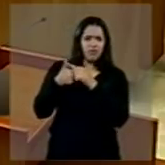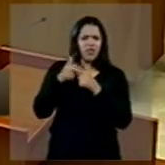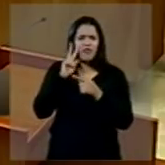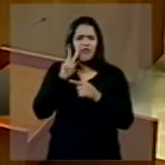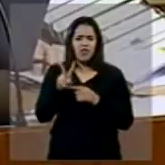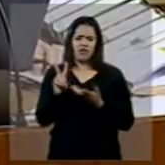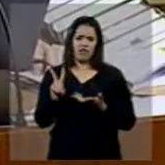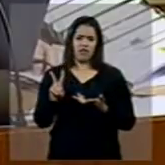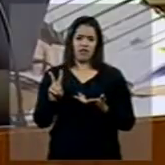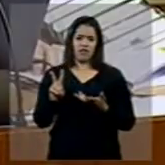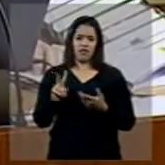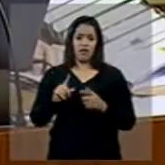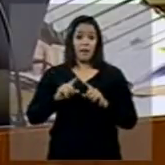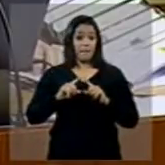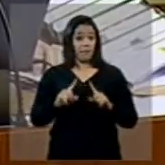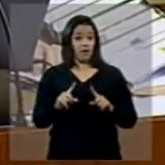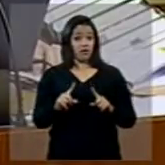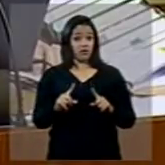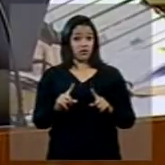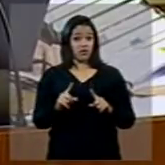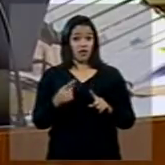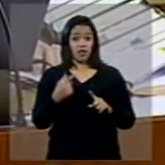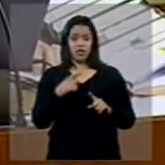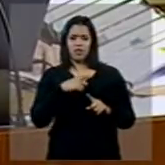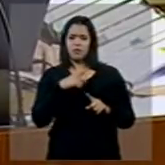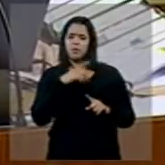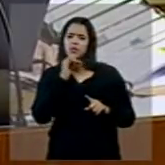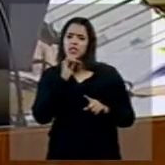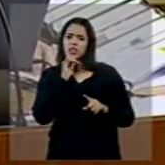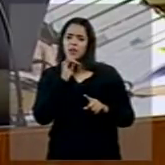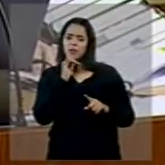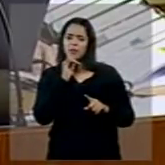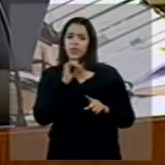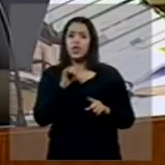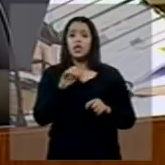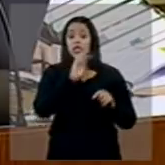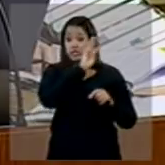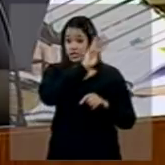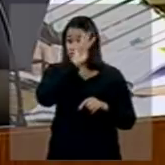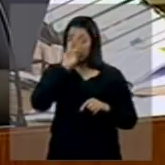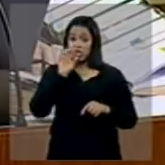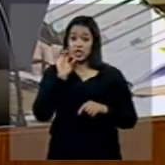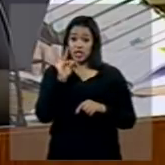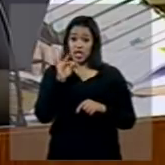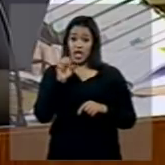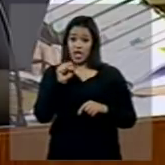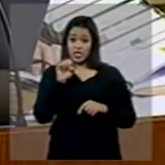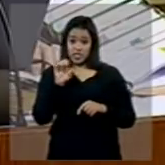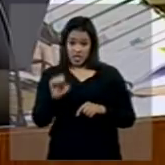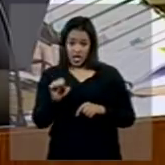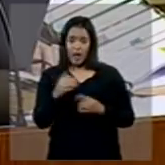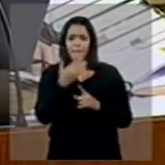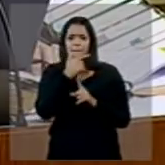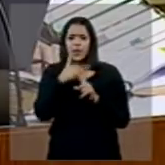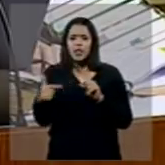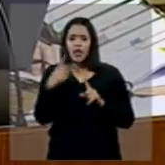biometricamente. E é mais, eu vou dizer isto, no site do TSE consta que metade dos eleitores ainda não estão